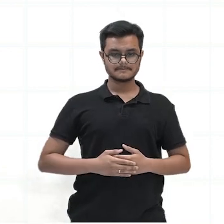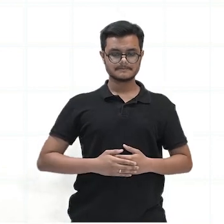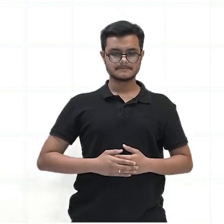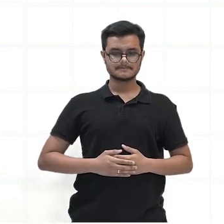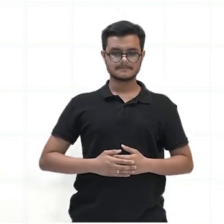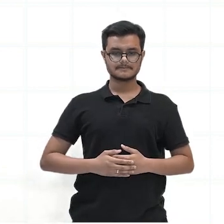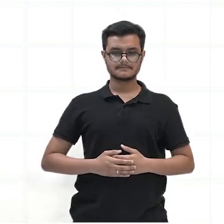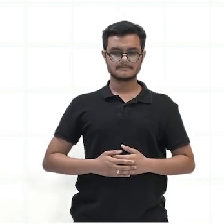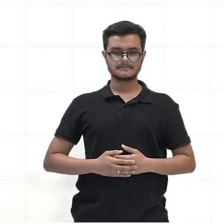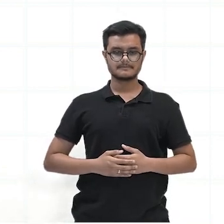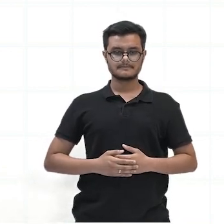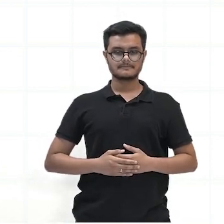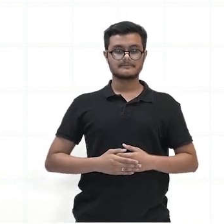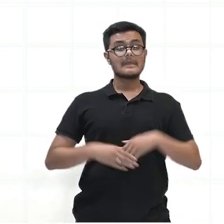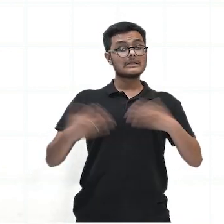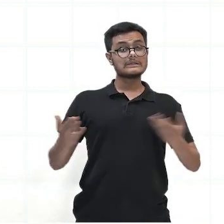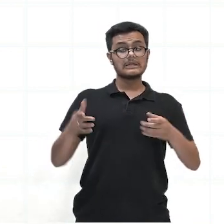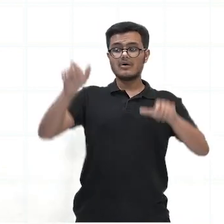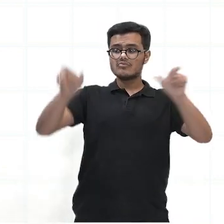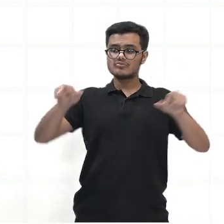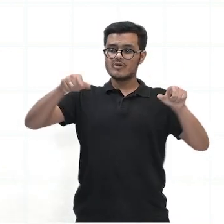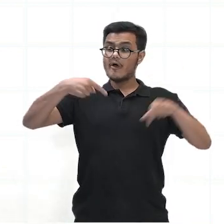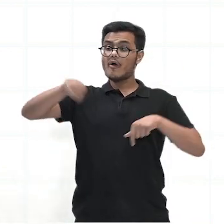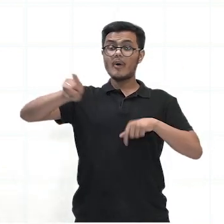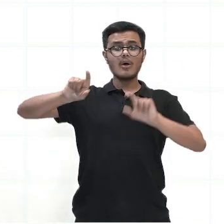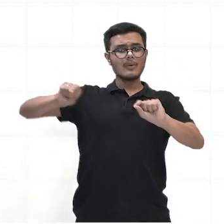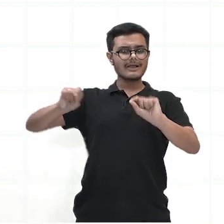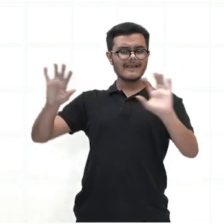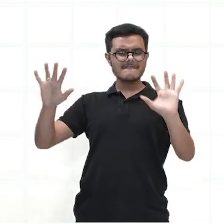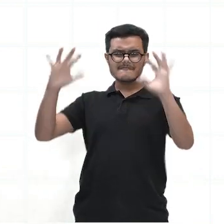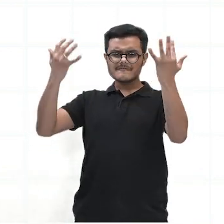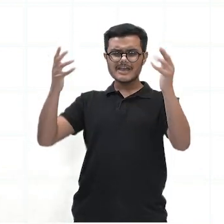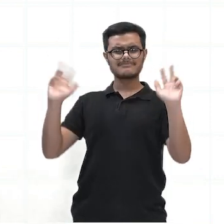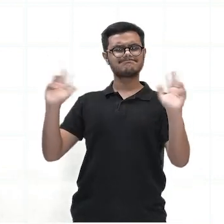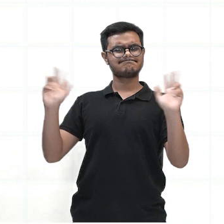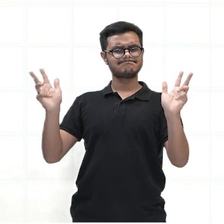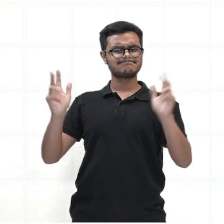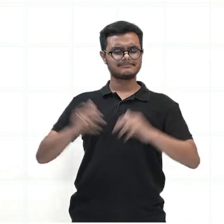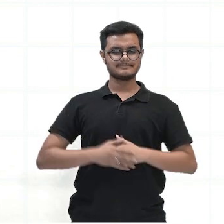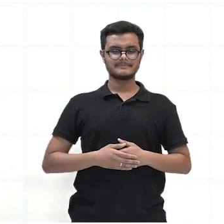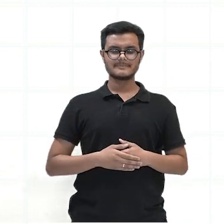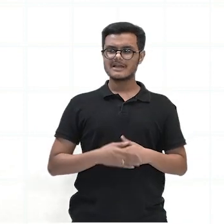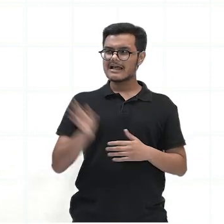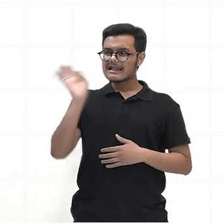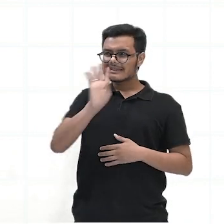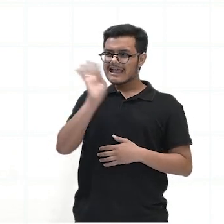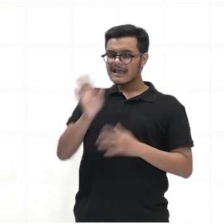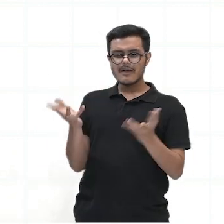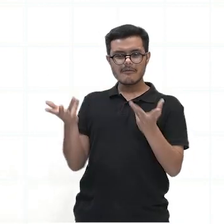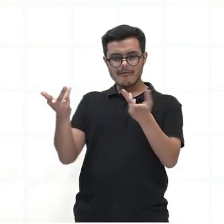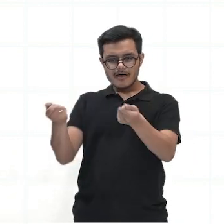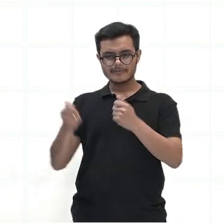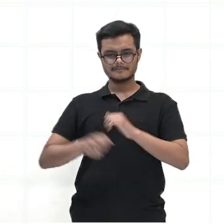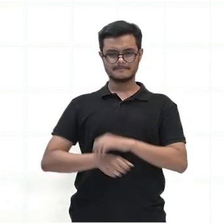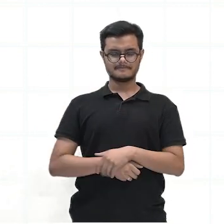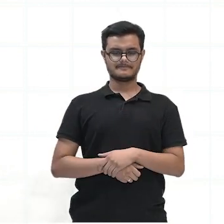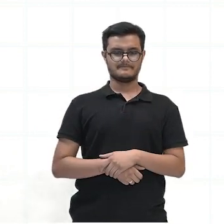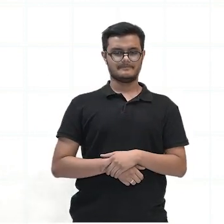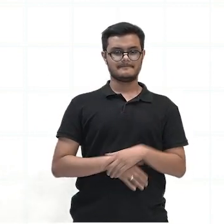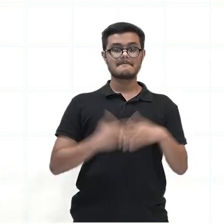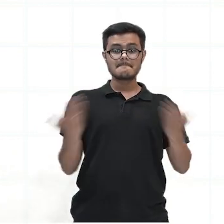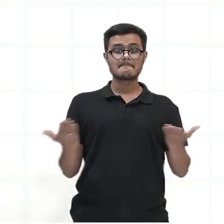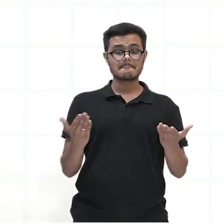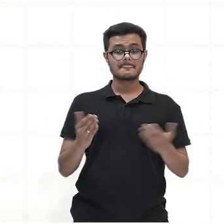Uma festa muito legal, que é a palavra nice, legal. And we had, nós tivemos,